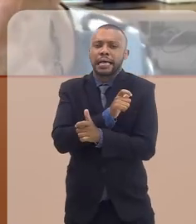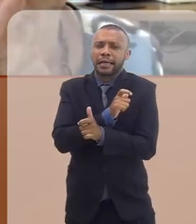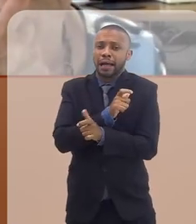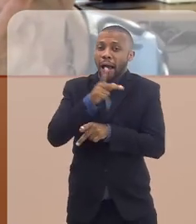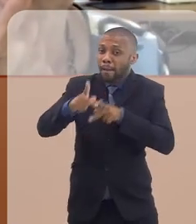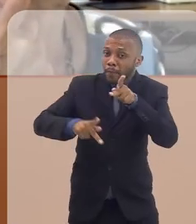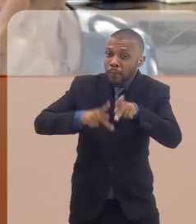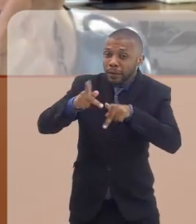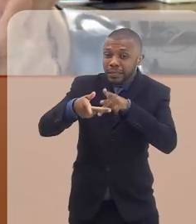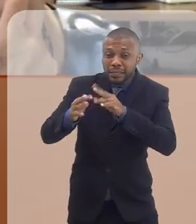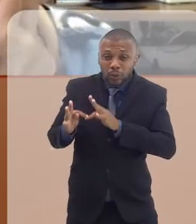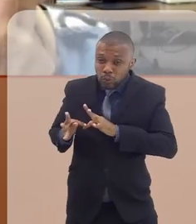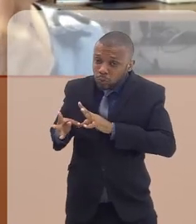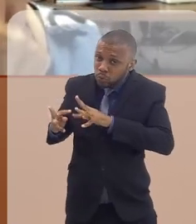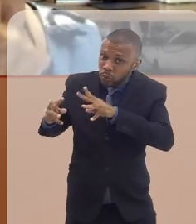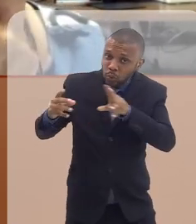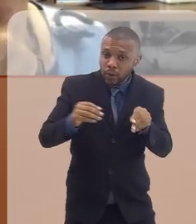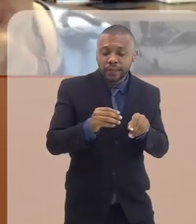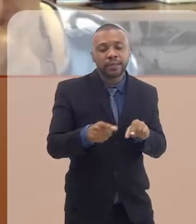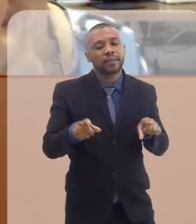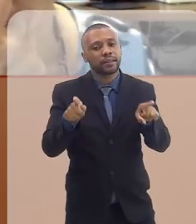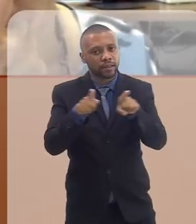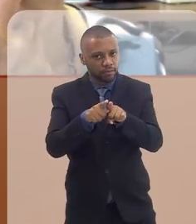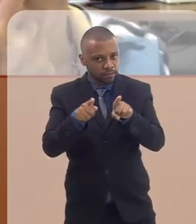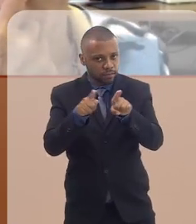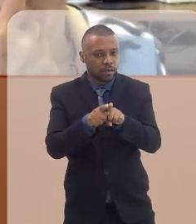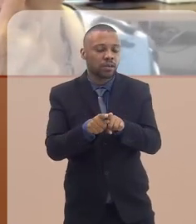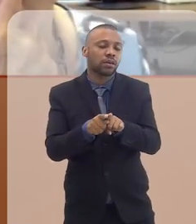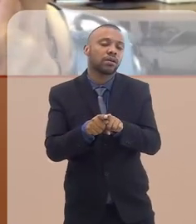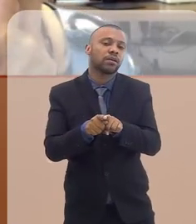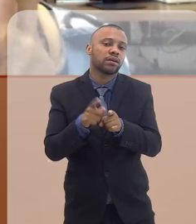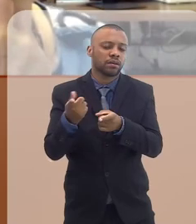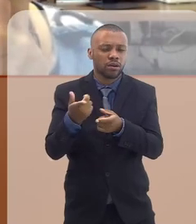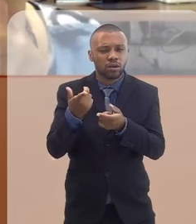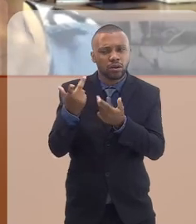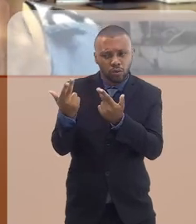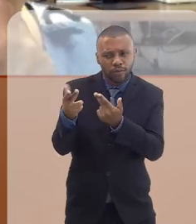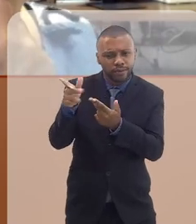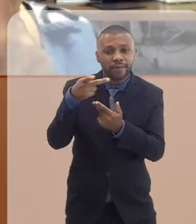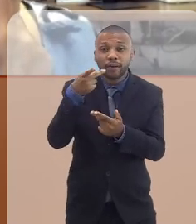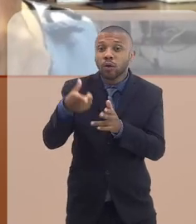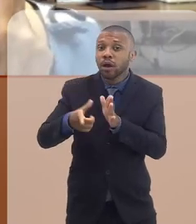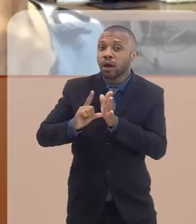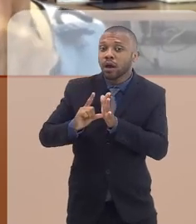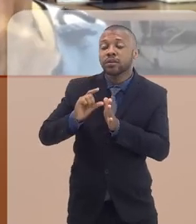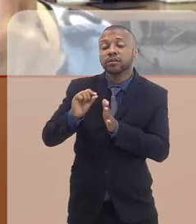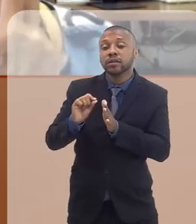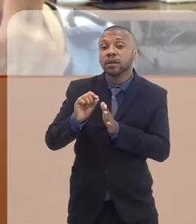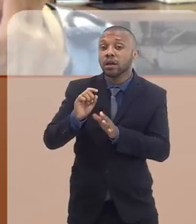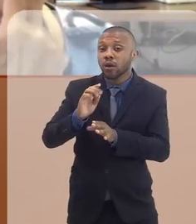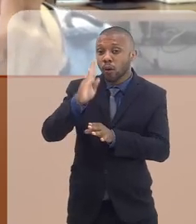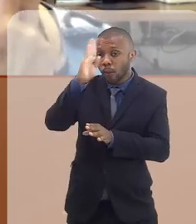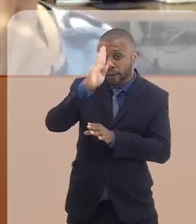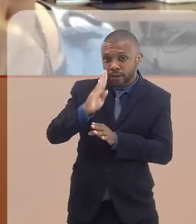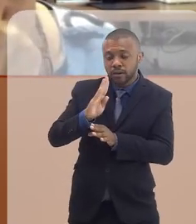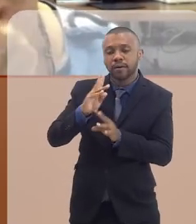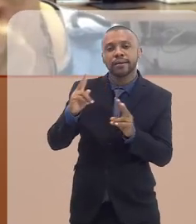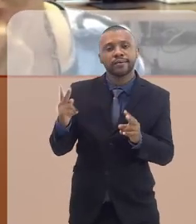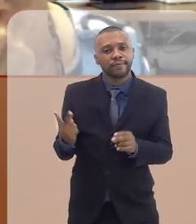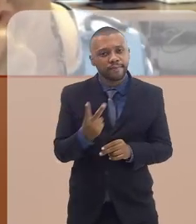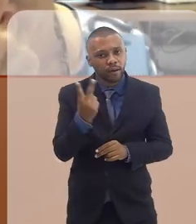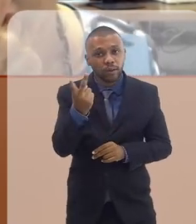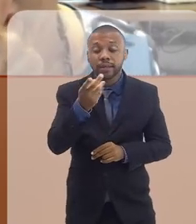vacinar amplamente toda a população, também, como você já mencionou aqui, é um